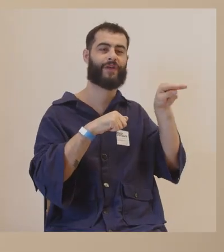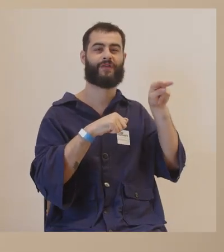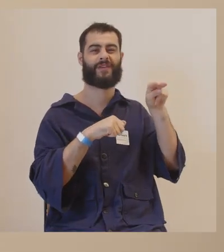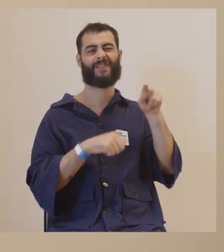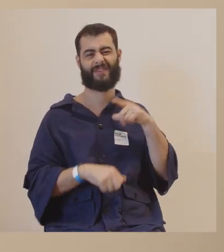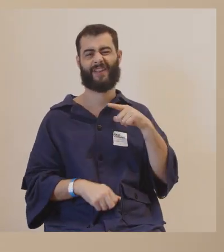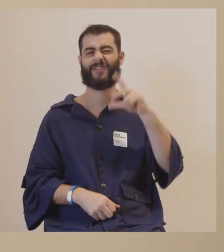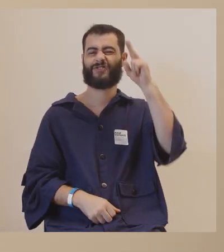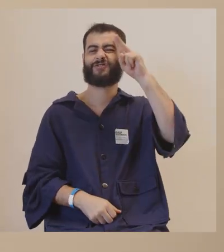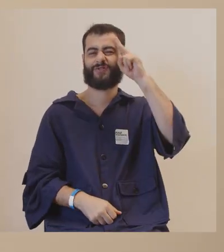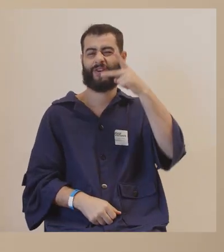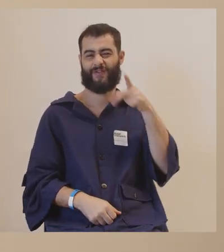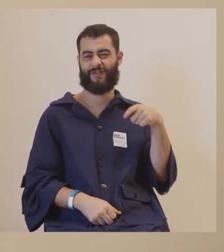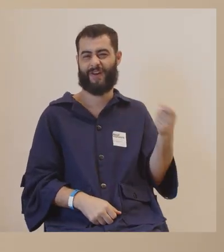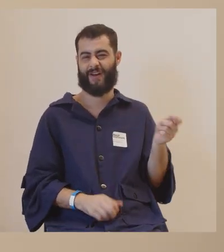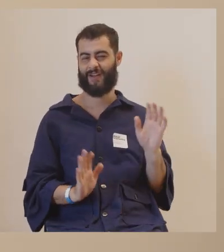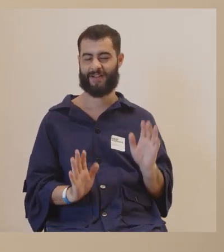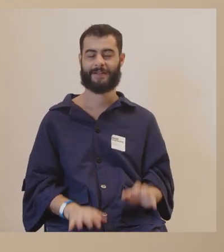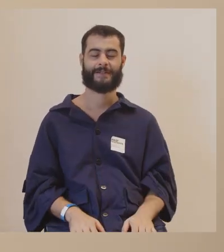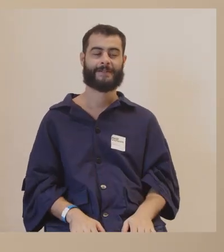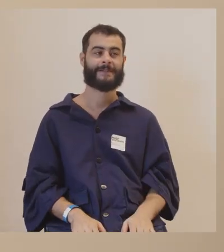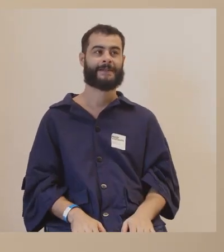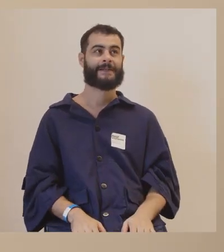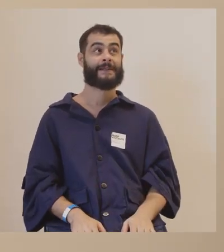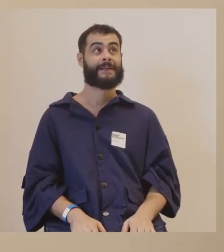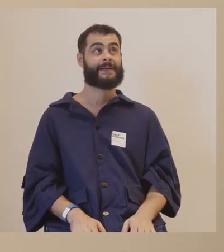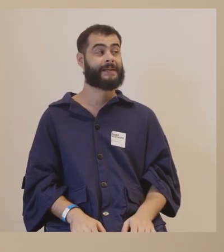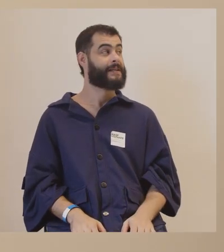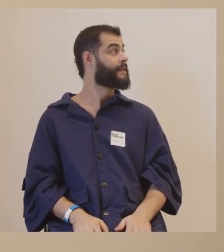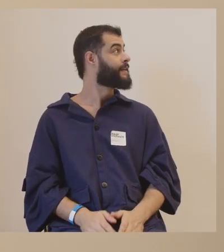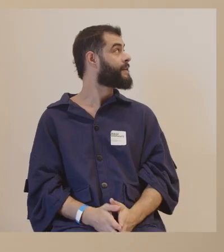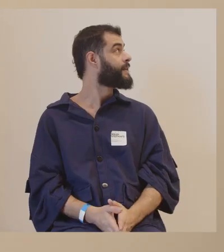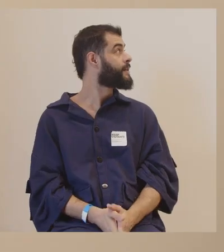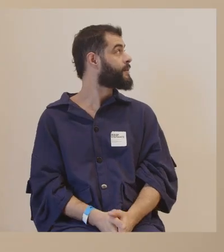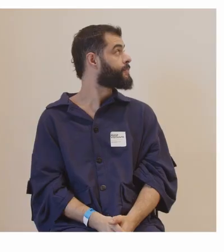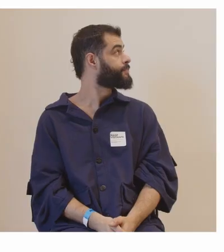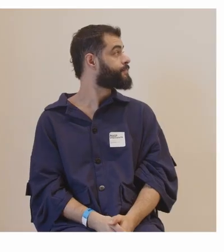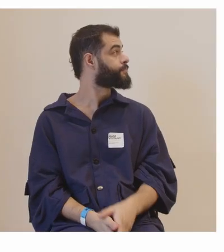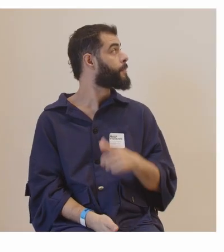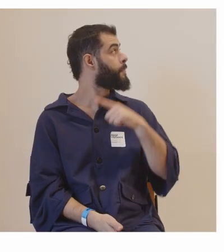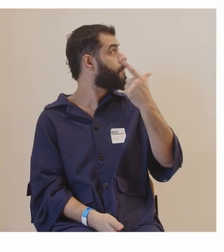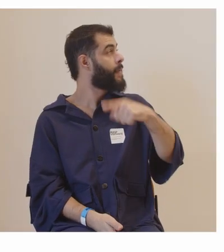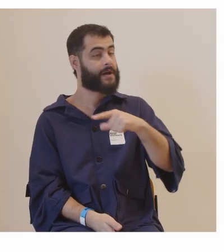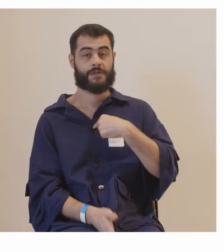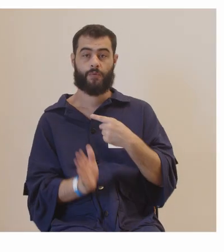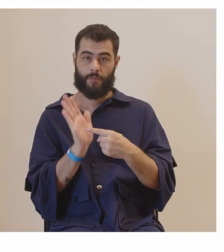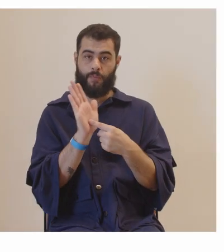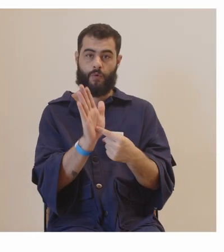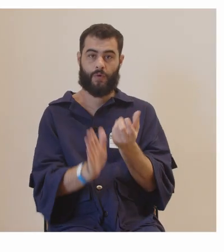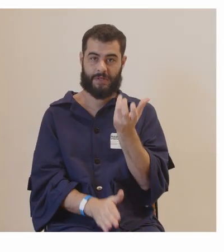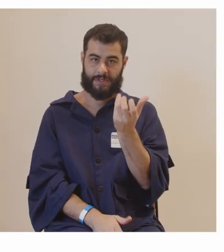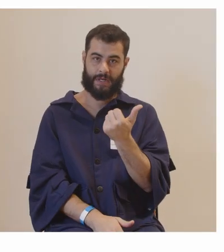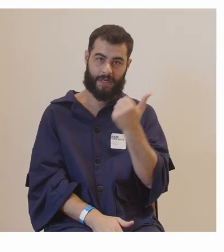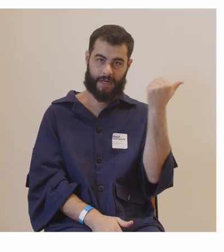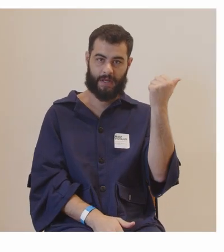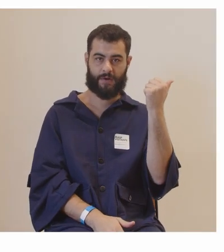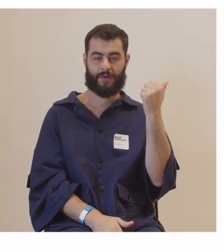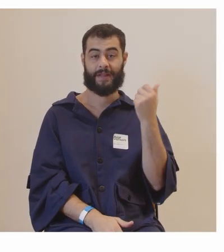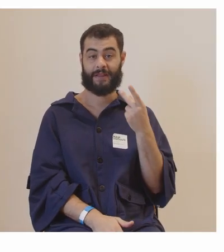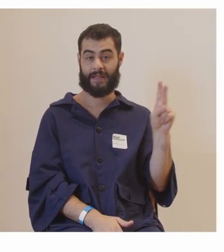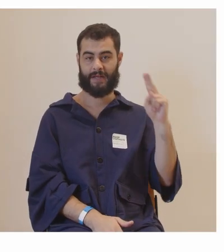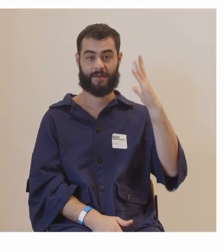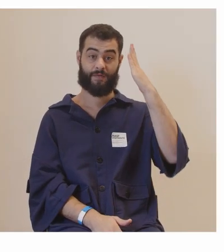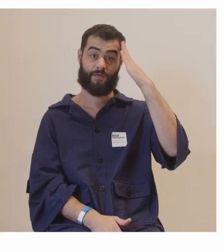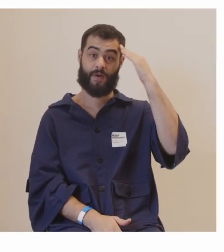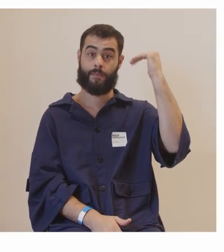lendas, né, sobre ele. E eu só trouxe aqui para vocês, né, quer dizer, essa celebridade dele que se